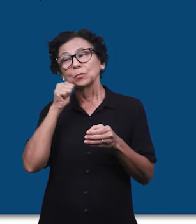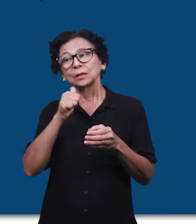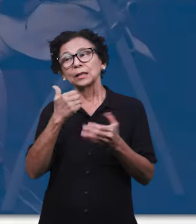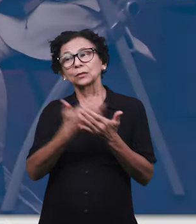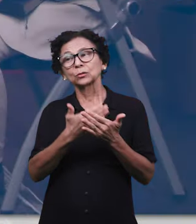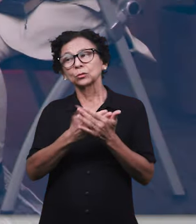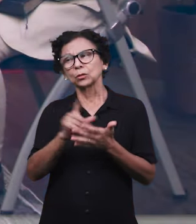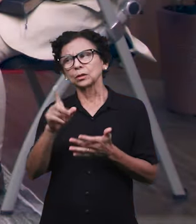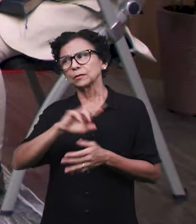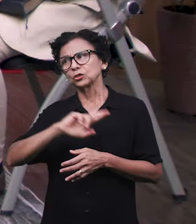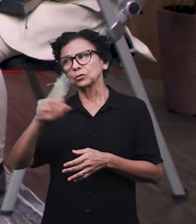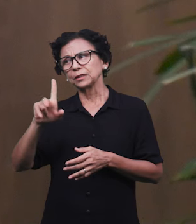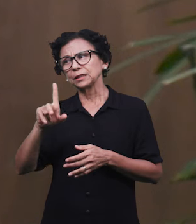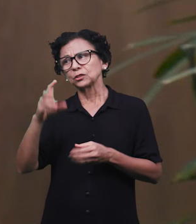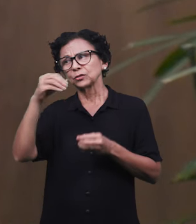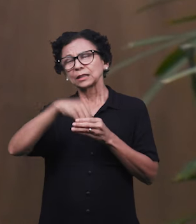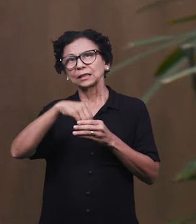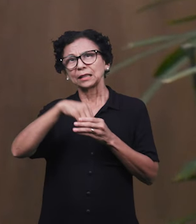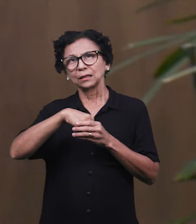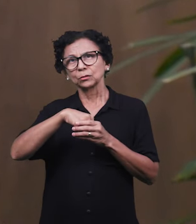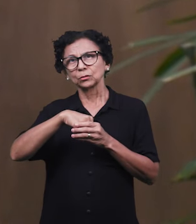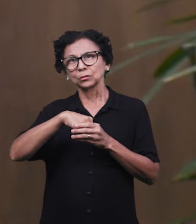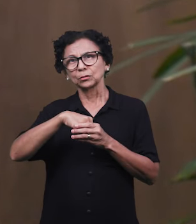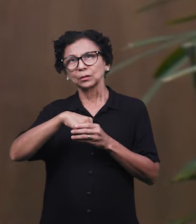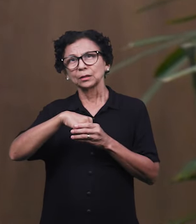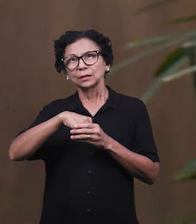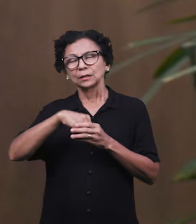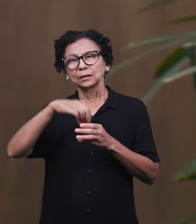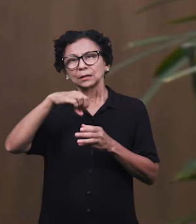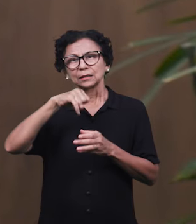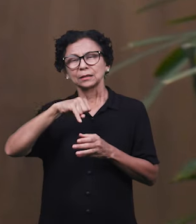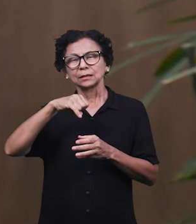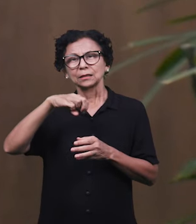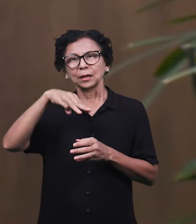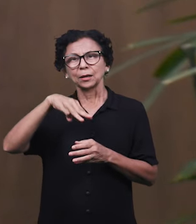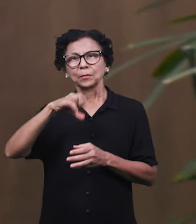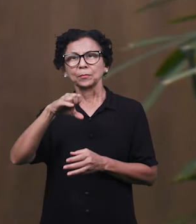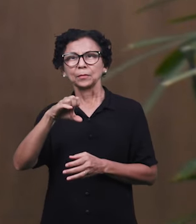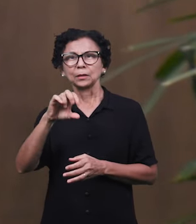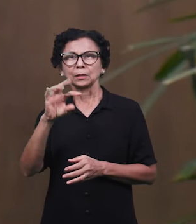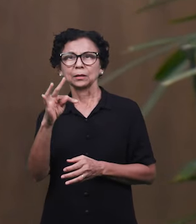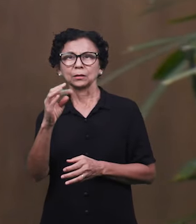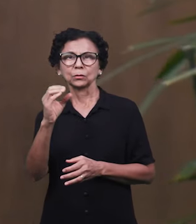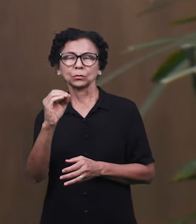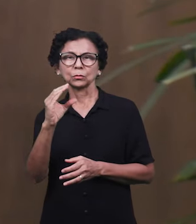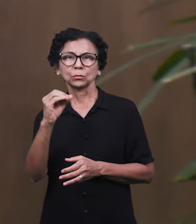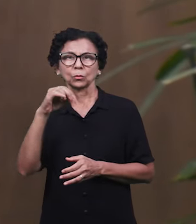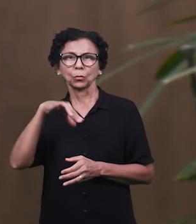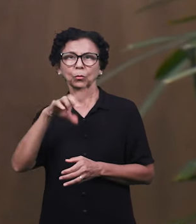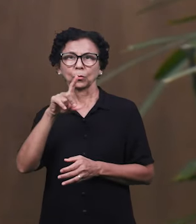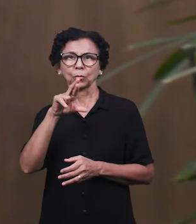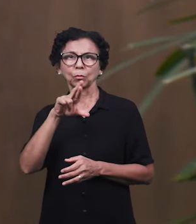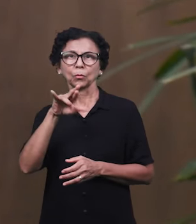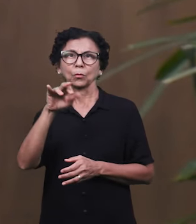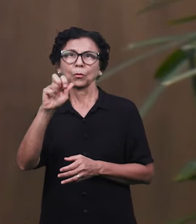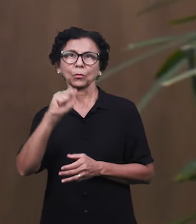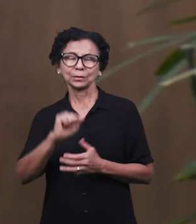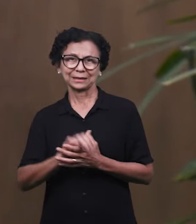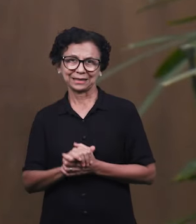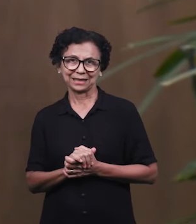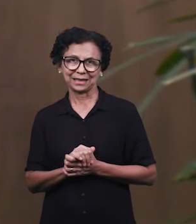Porque a mitocôndria, ela tem o seu próprio DNA, e esse DNA é de origem materna. Então, nós herdamos só da nossa